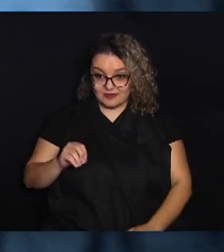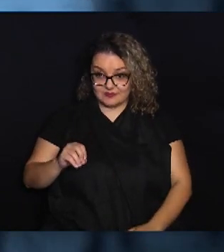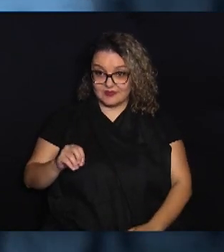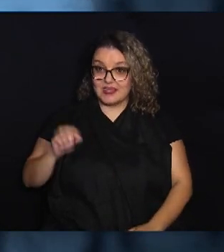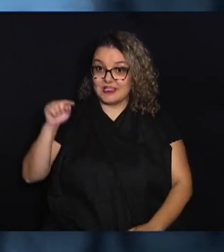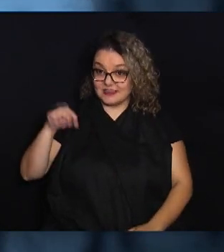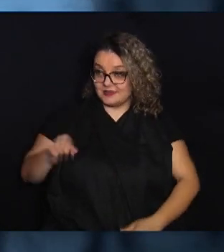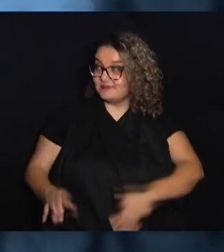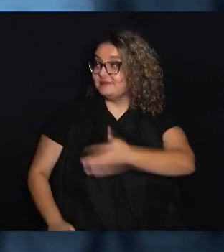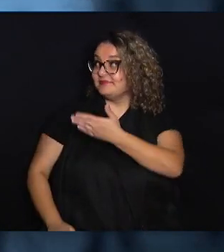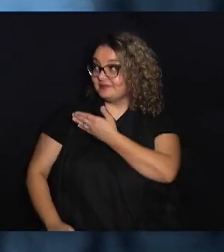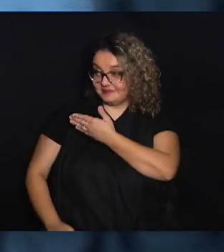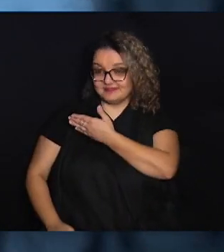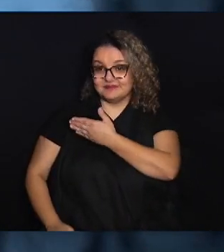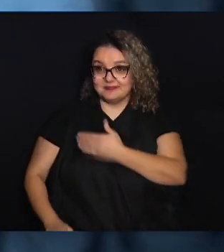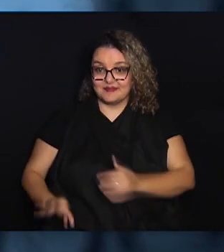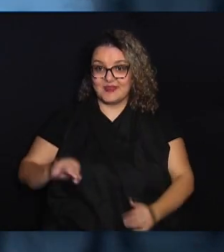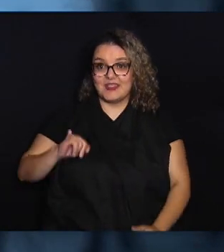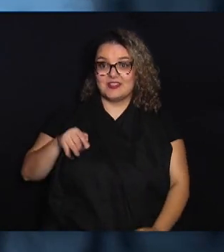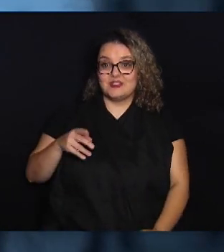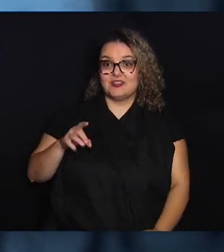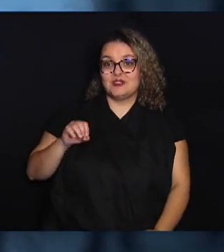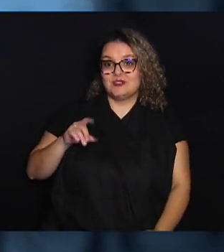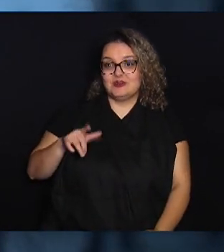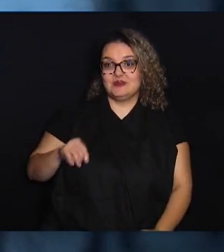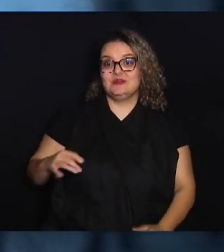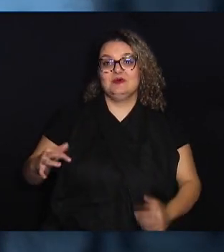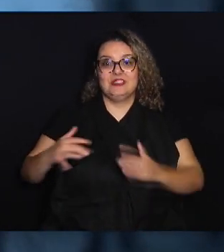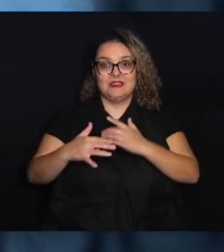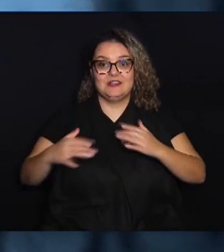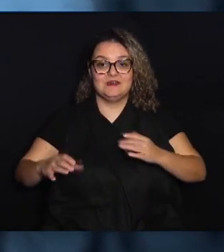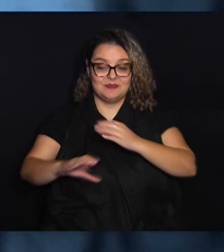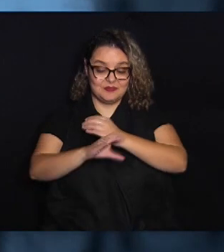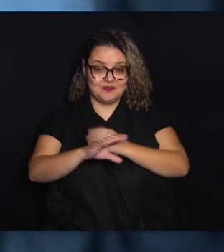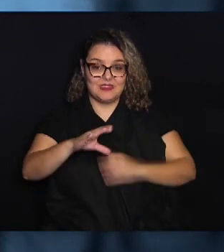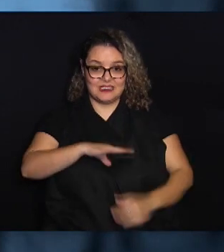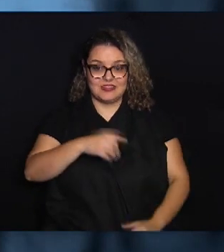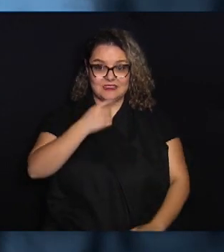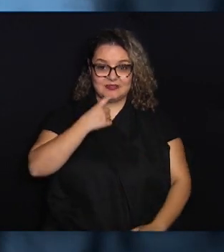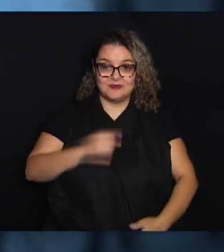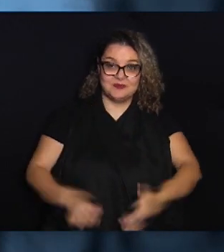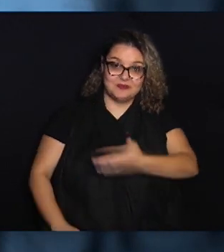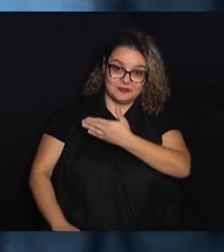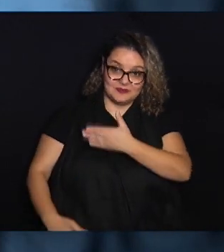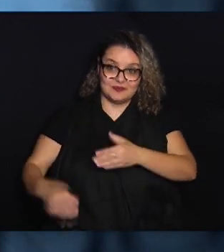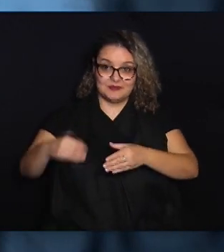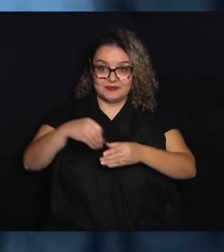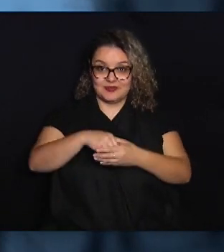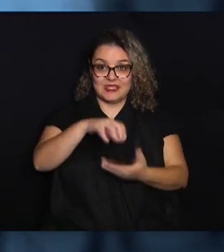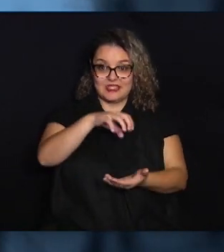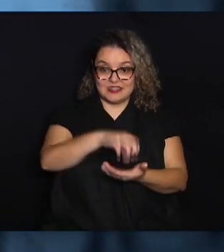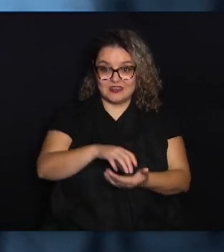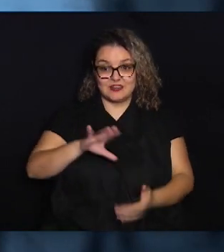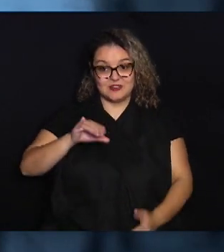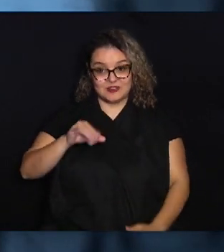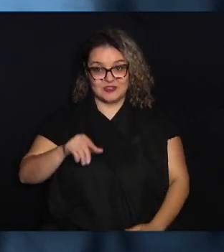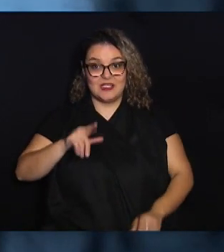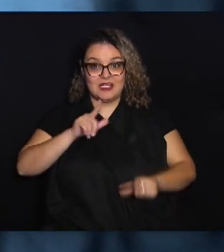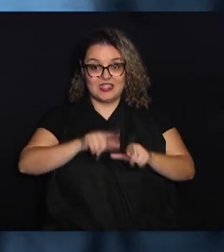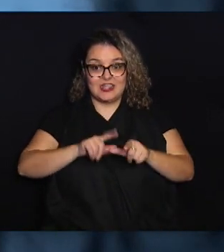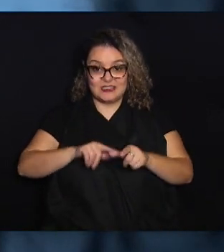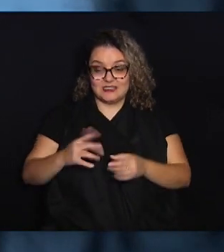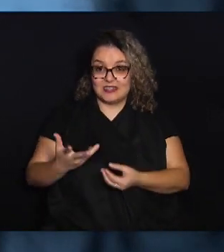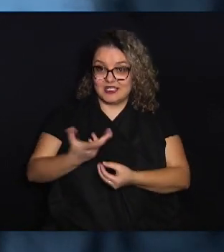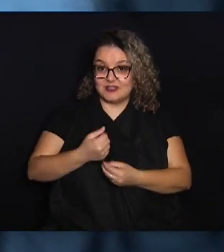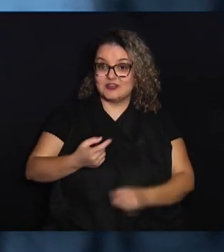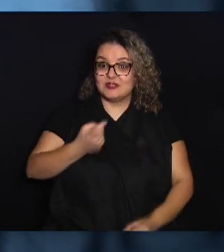aqui, nós trouxemos o tijolo, a civilização, a urbanização para Campinas. Esse tijolo está dentro do Centro de Ciências, Letras e Artes de Campinas e